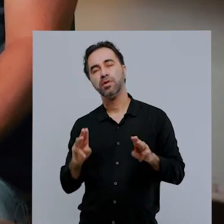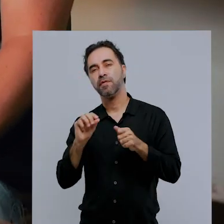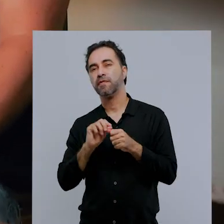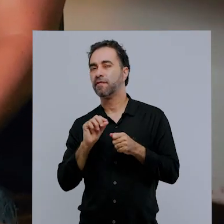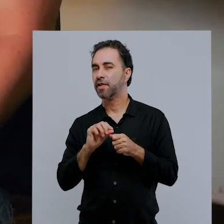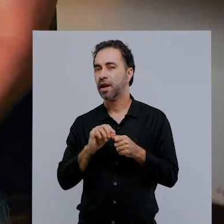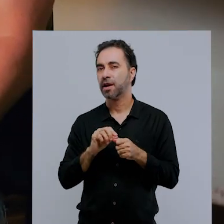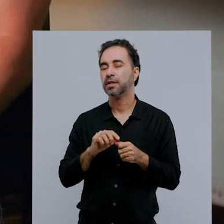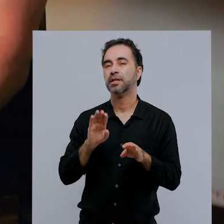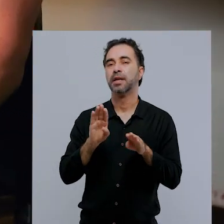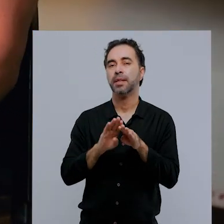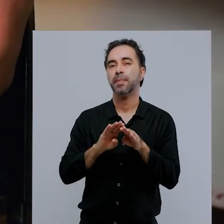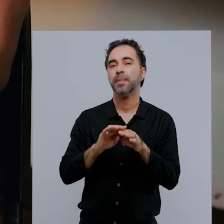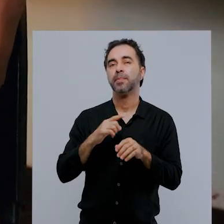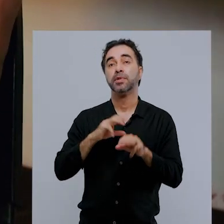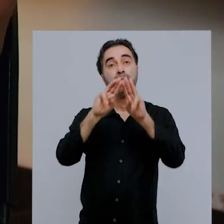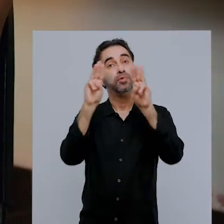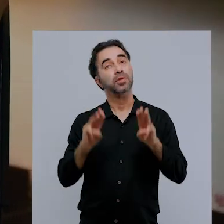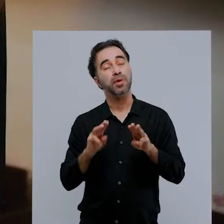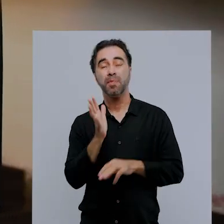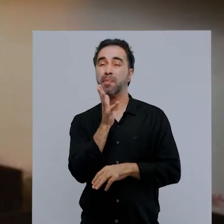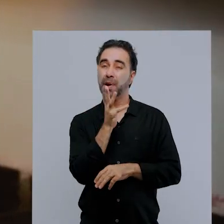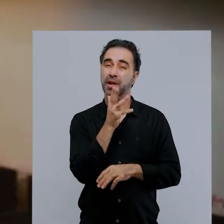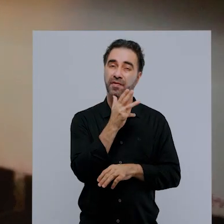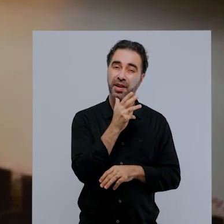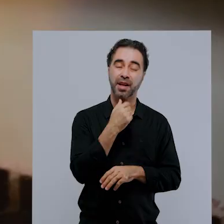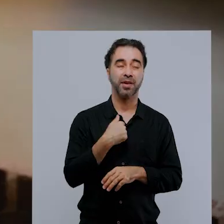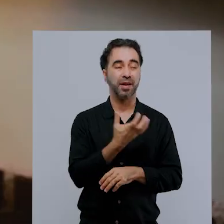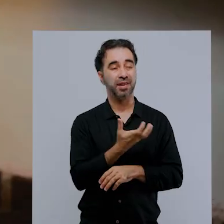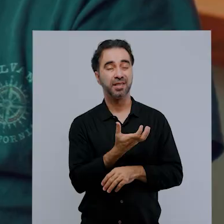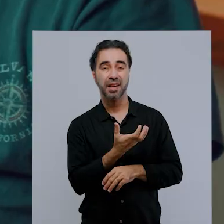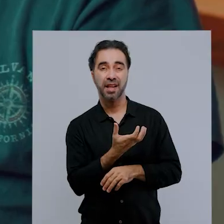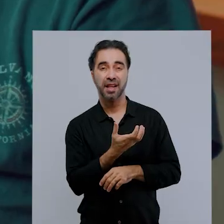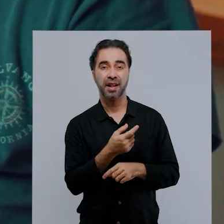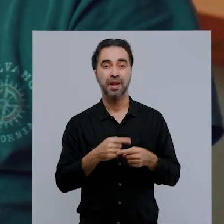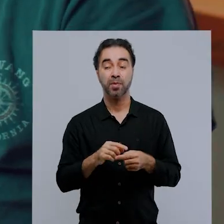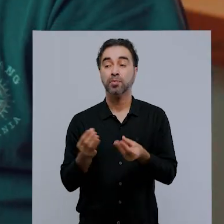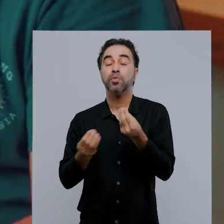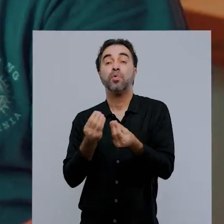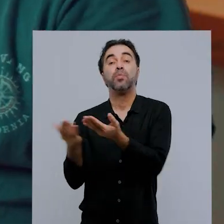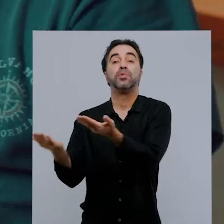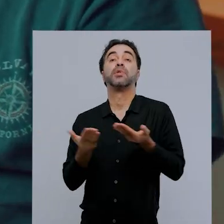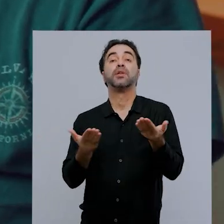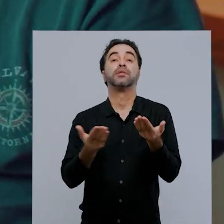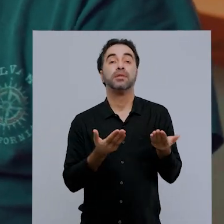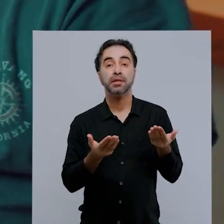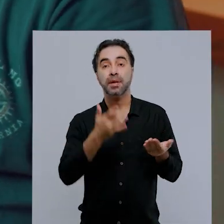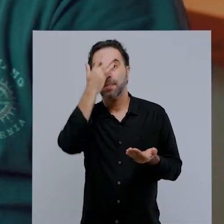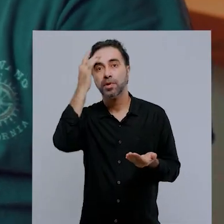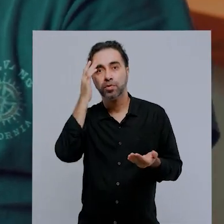e que, até por ser museu, às vezes é mais lento do que a gente gosta, né? Como trazer o público,